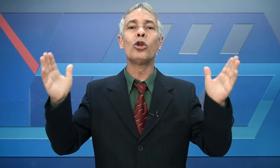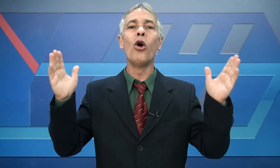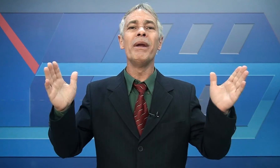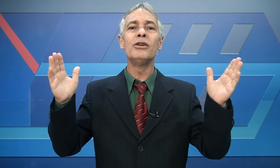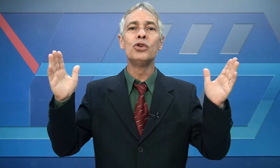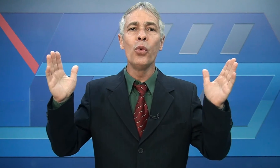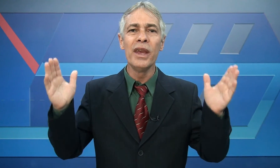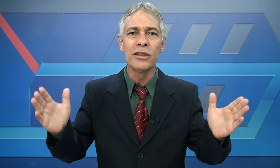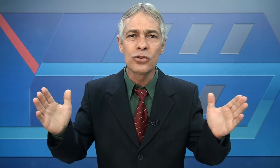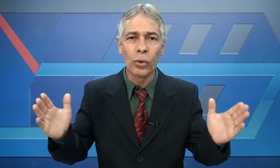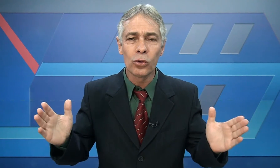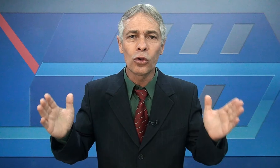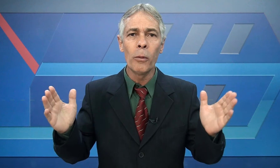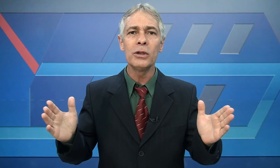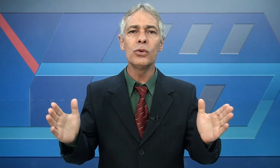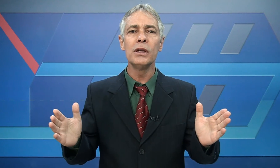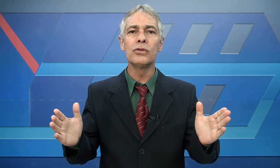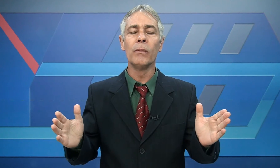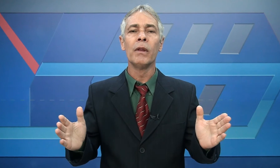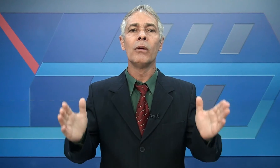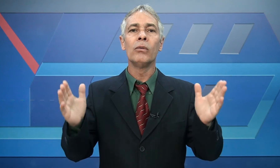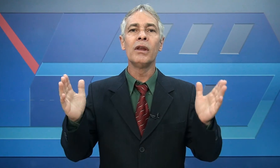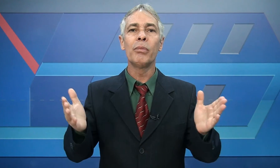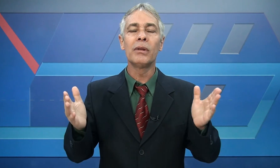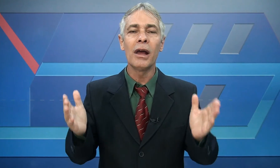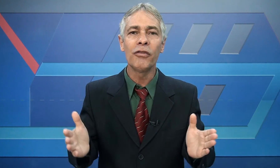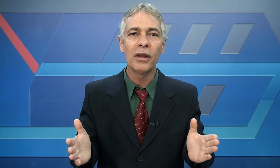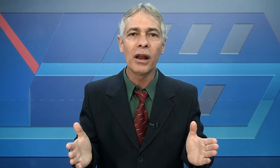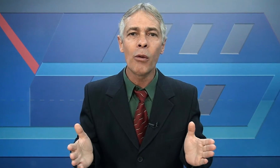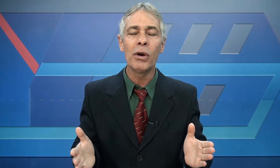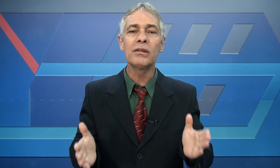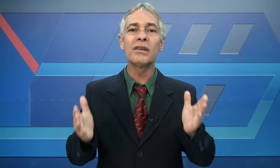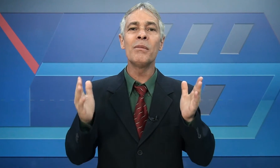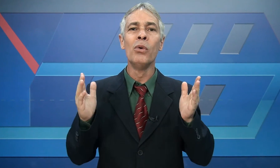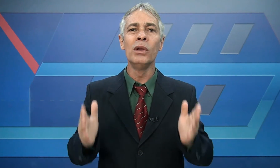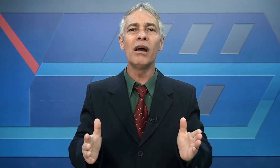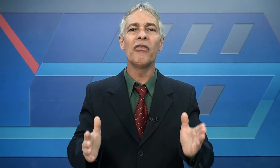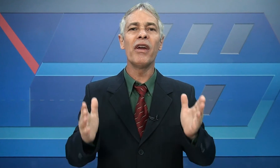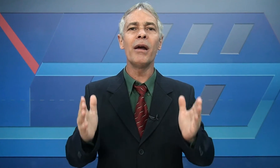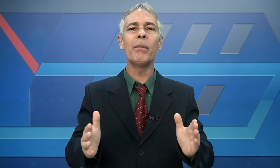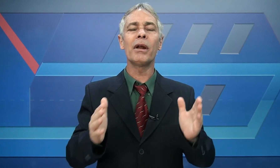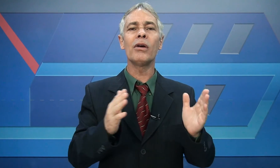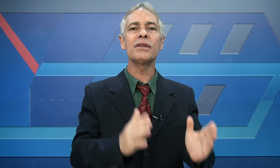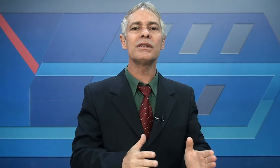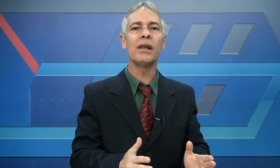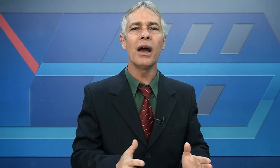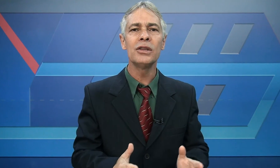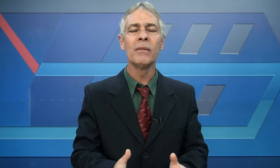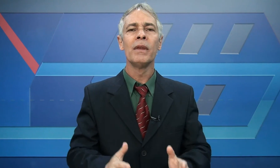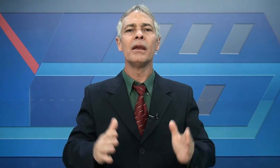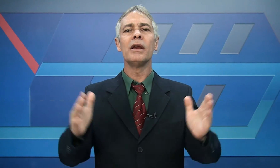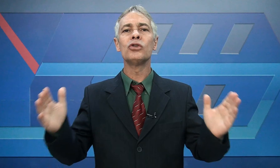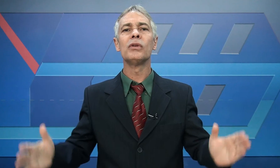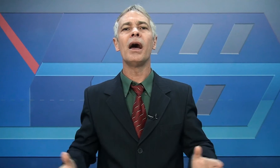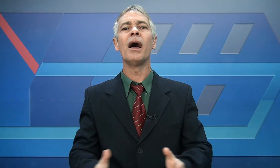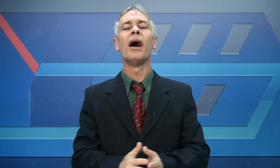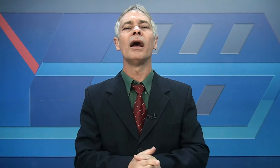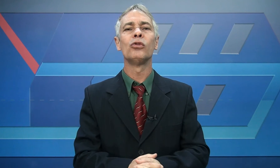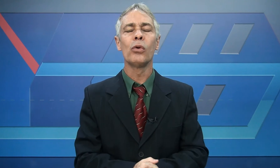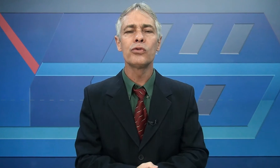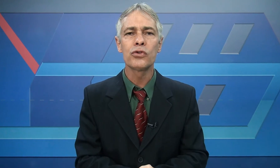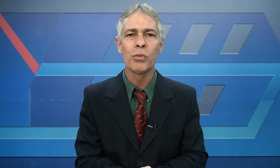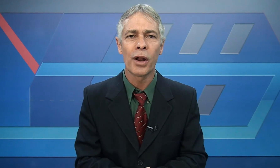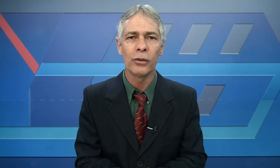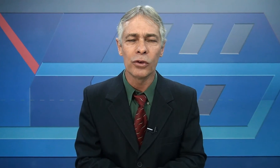cidade tomem juízo, tomem juízo. Um deputado federal pode trazer muita verba para a nossa cidade e ajudar